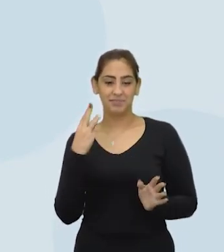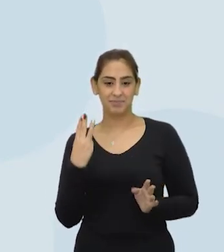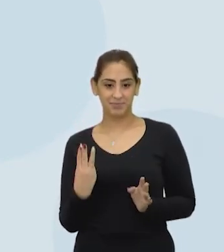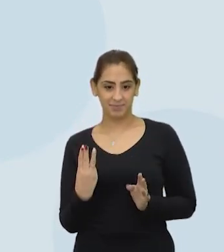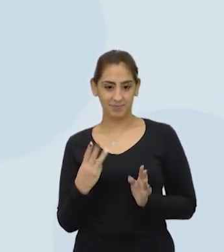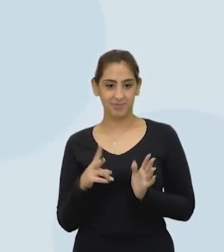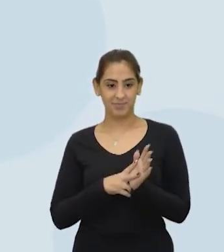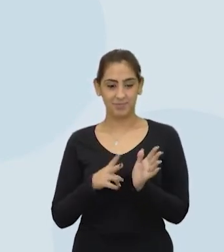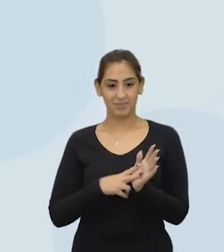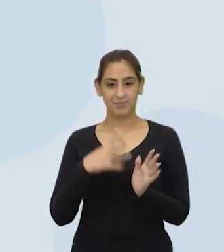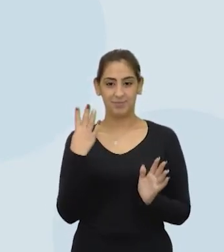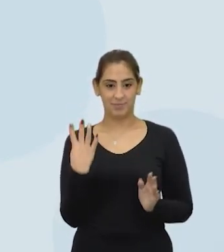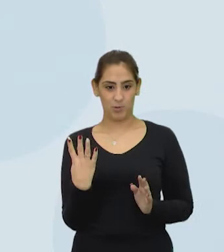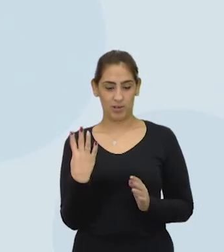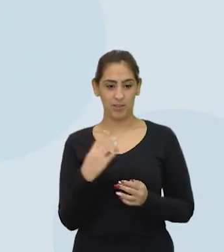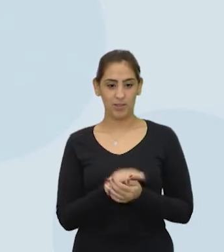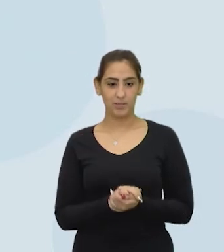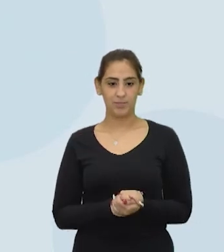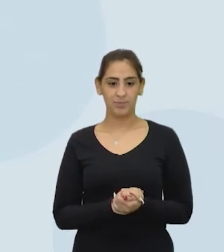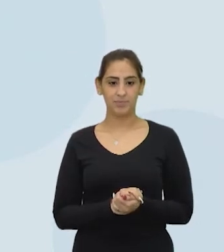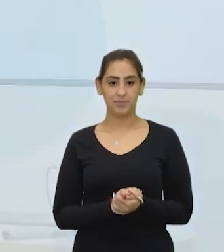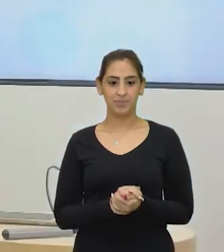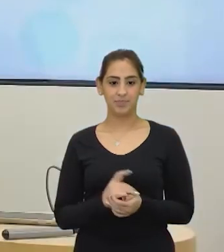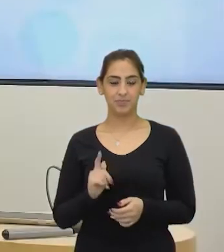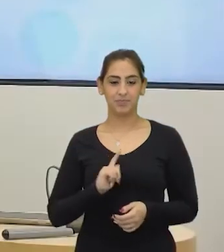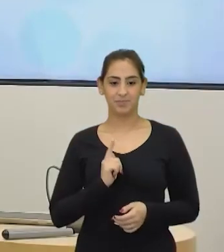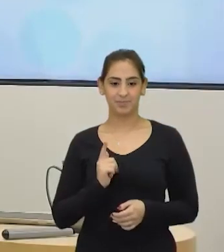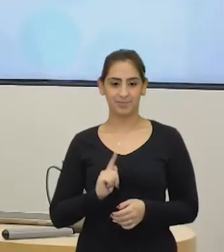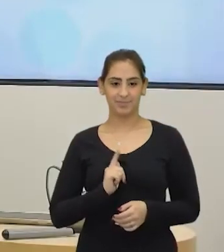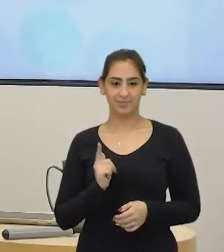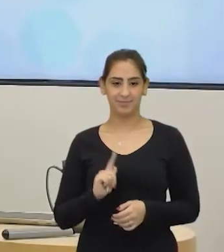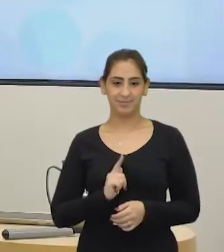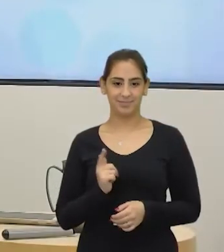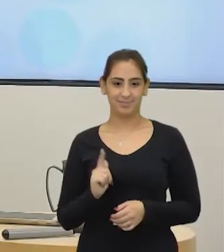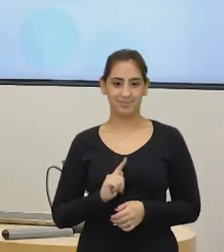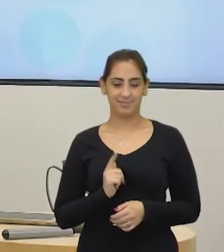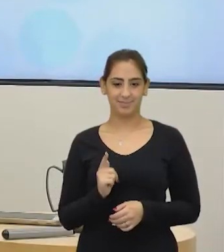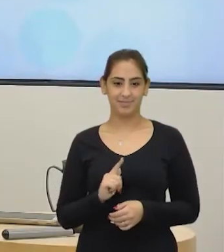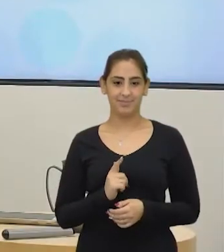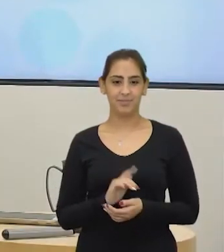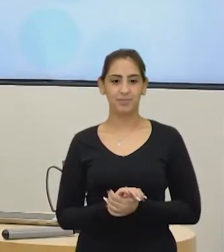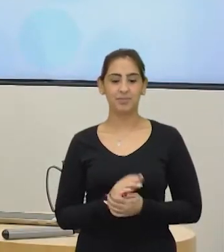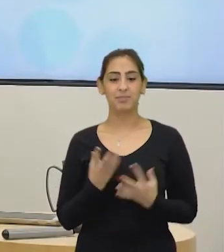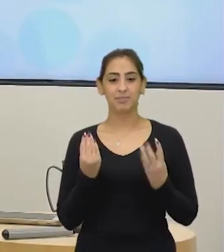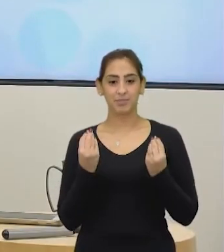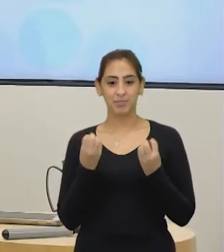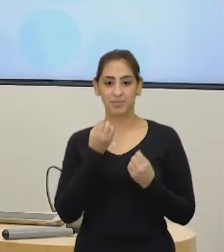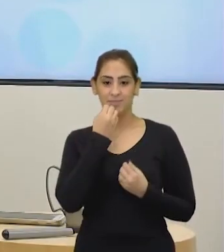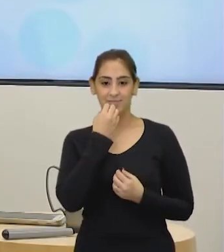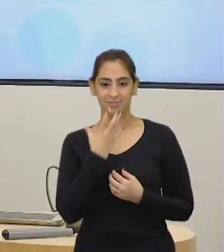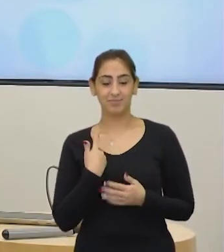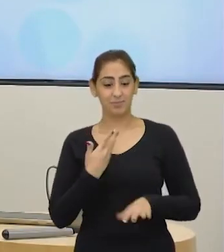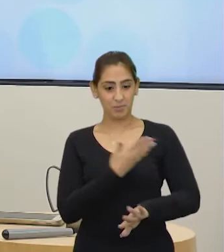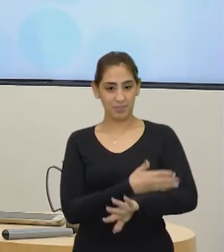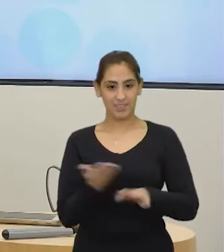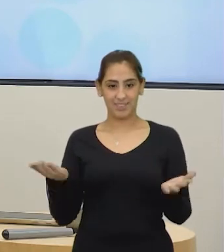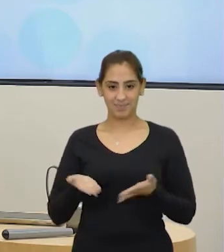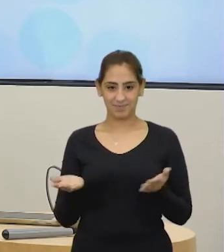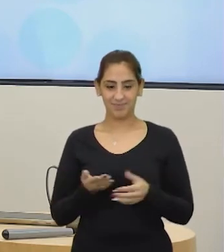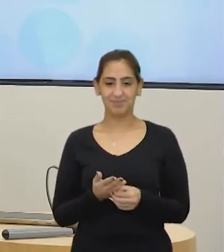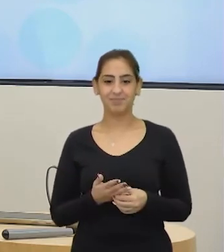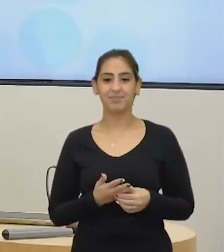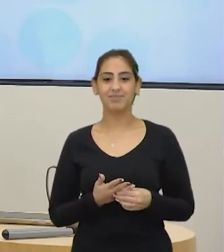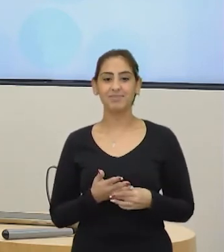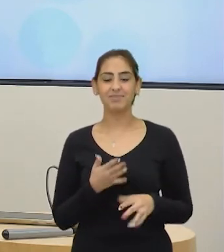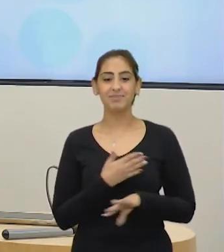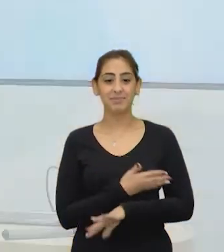volume 3. Essa é a sequência de atividade 4 que termina nessa semana. Muito bem, vamos começar então? Para